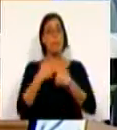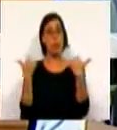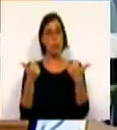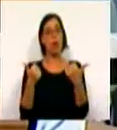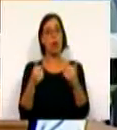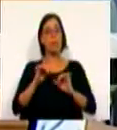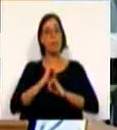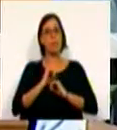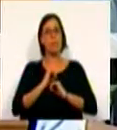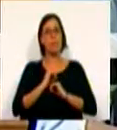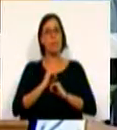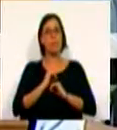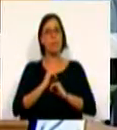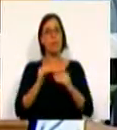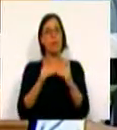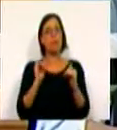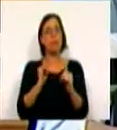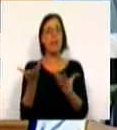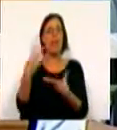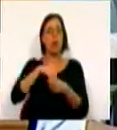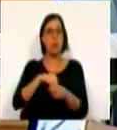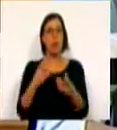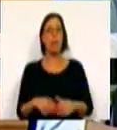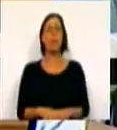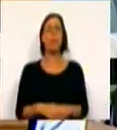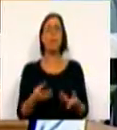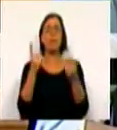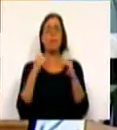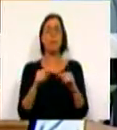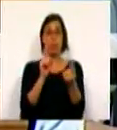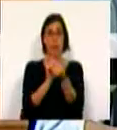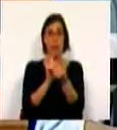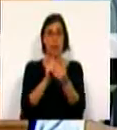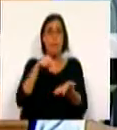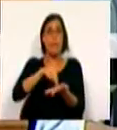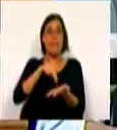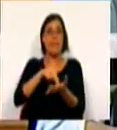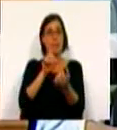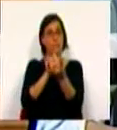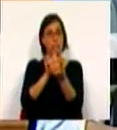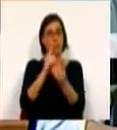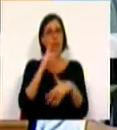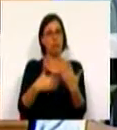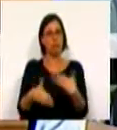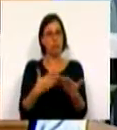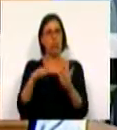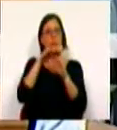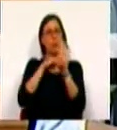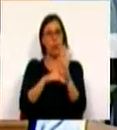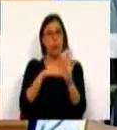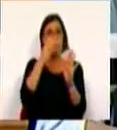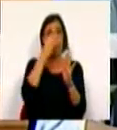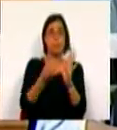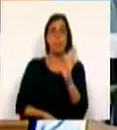melhorarmos os nossos níveis de inclusão. Em matéria de atendimento presencial, prosseguiremos com o programa